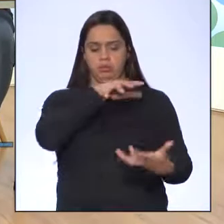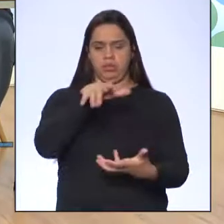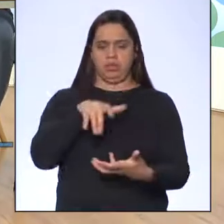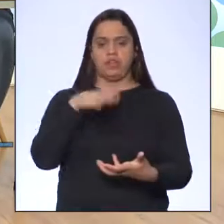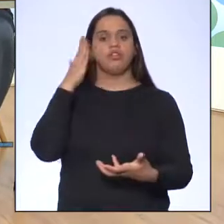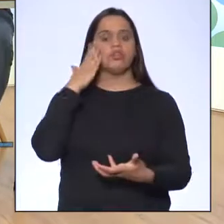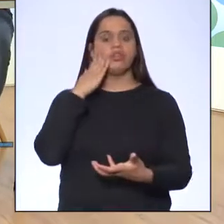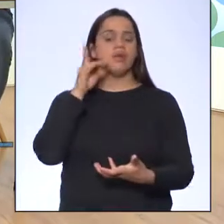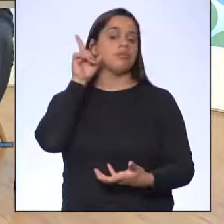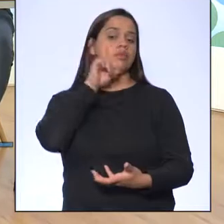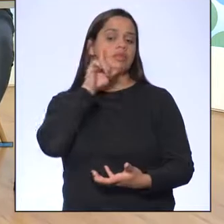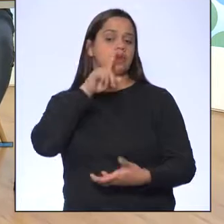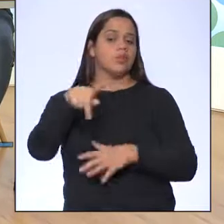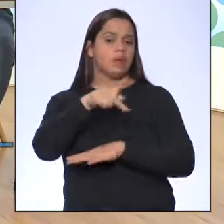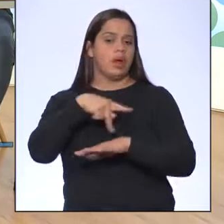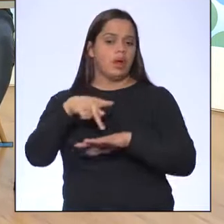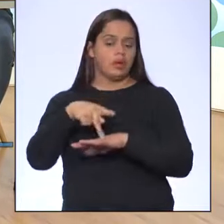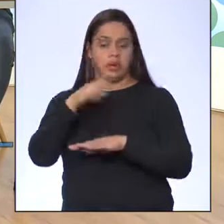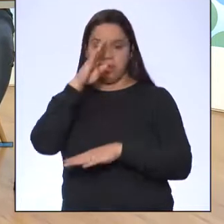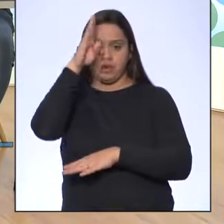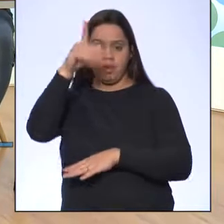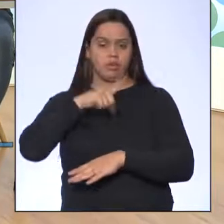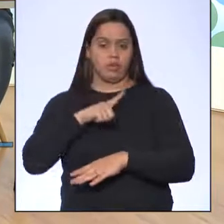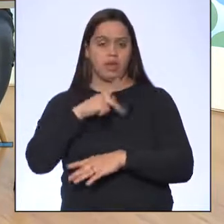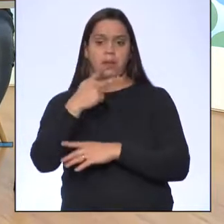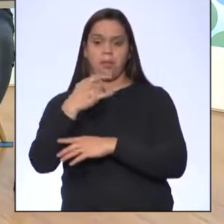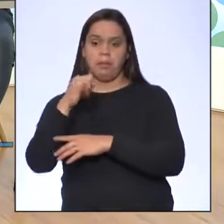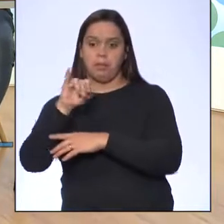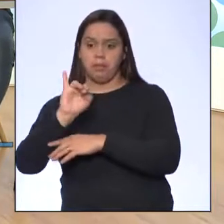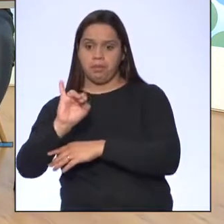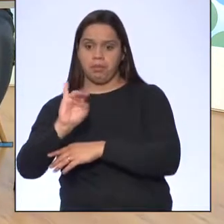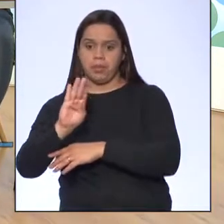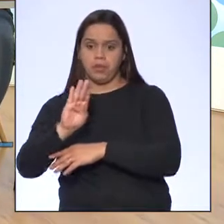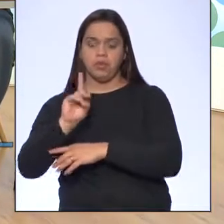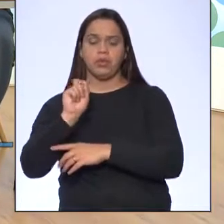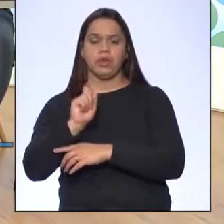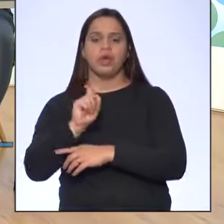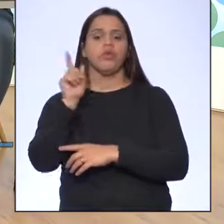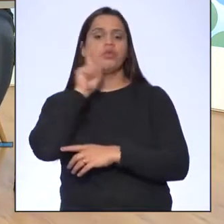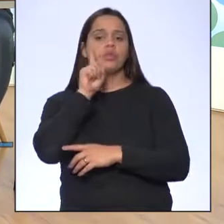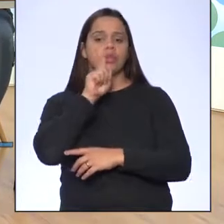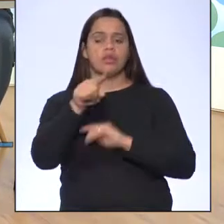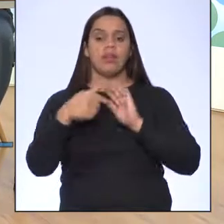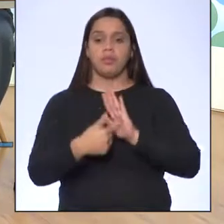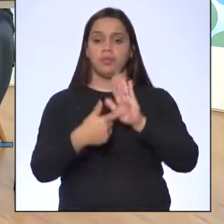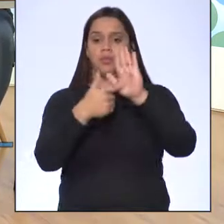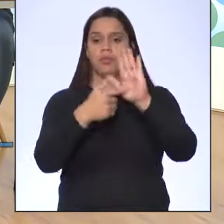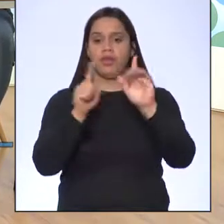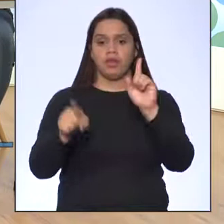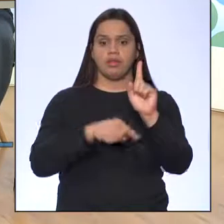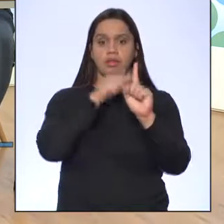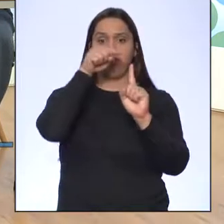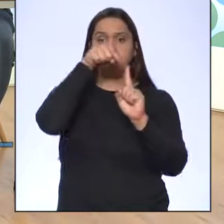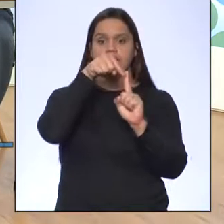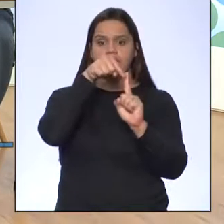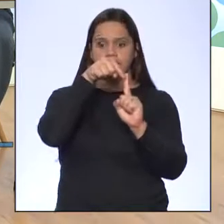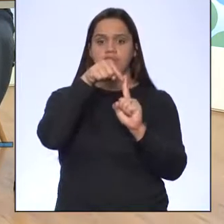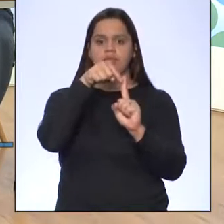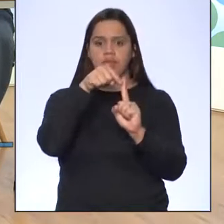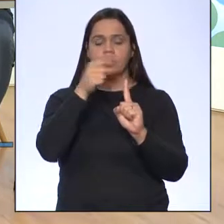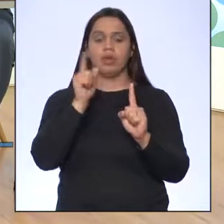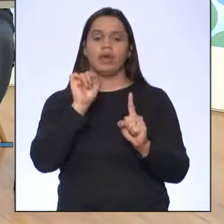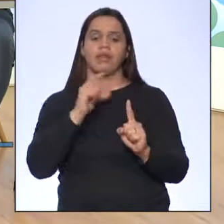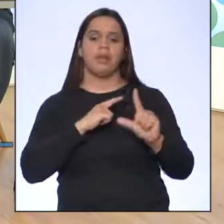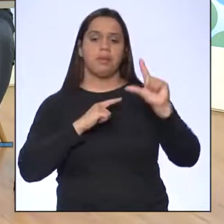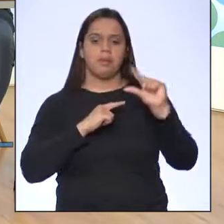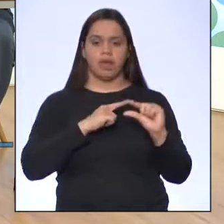o principal país com o produto interno bruto, o que vai acontecer? Os Estados Unidos vai aparecer num destaque, né? Quem tiver menos vai ser menor.